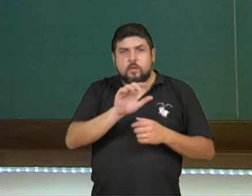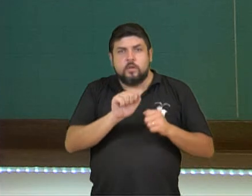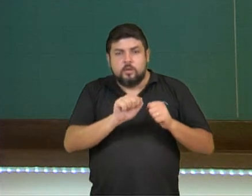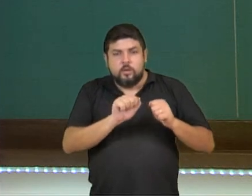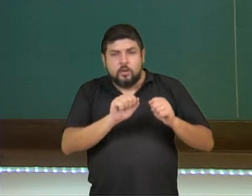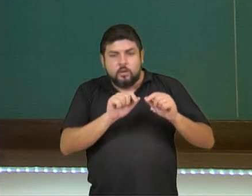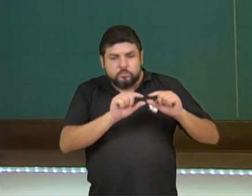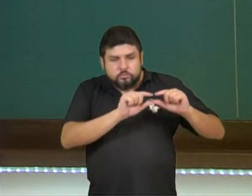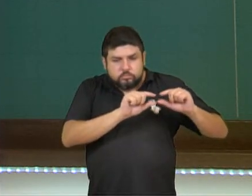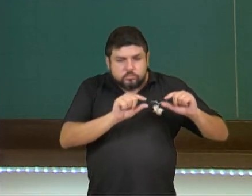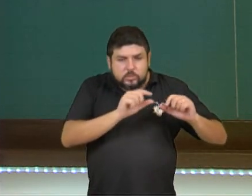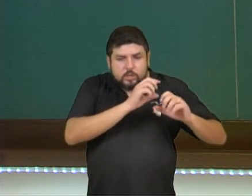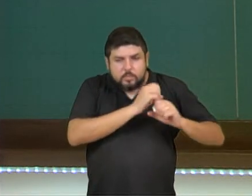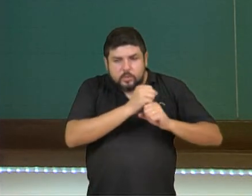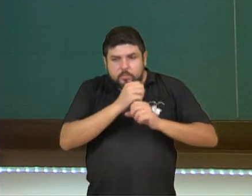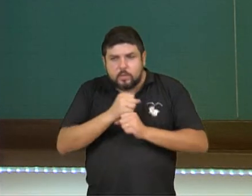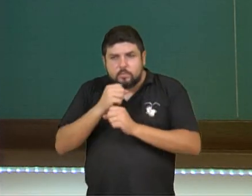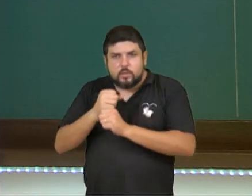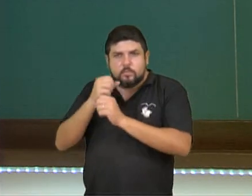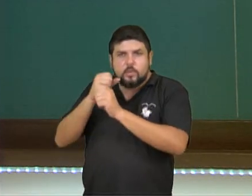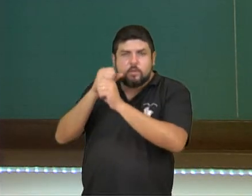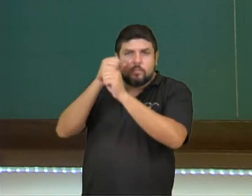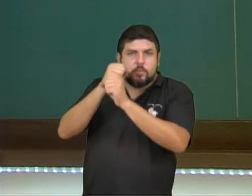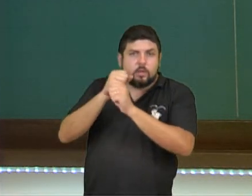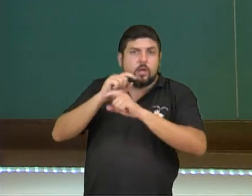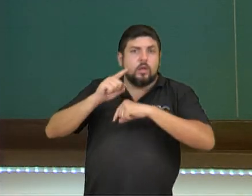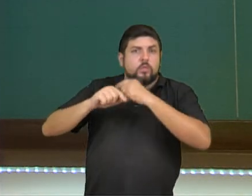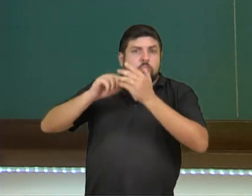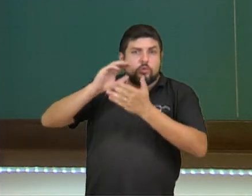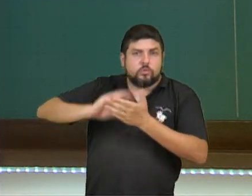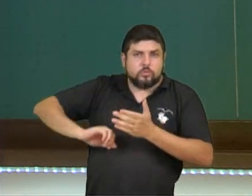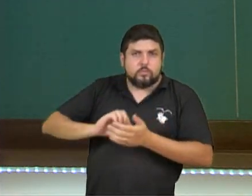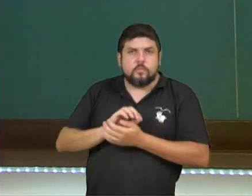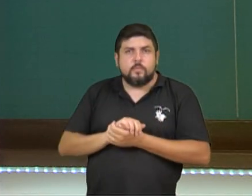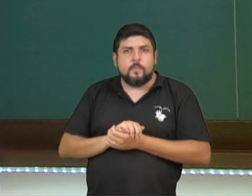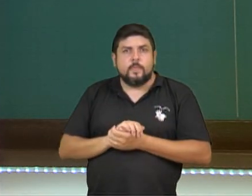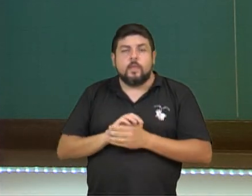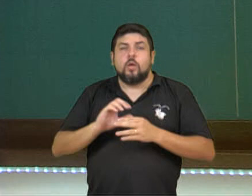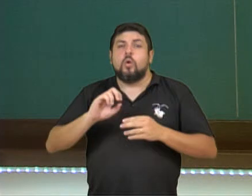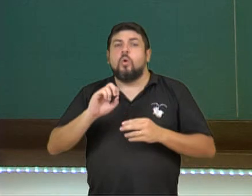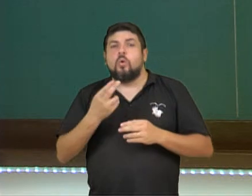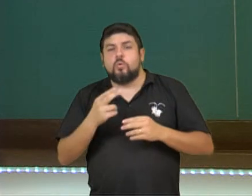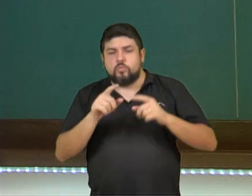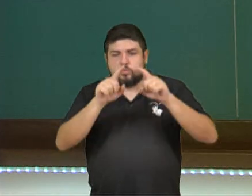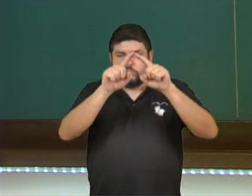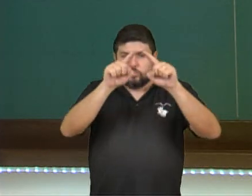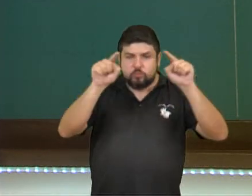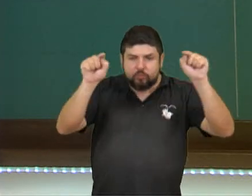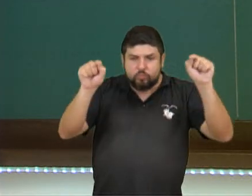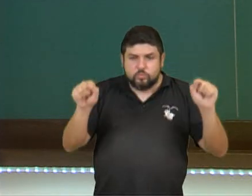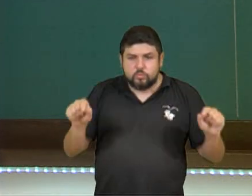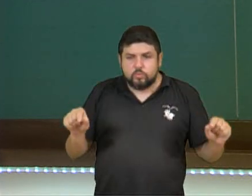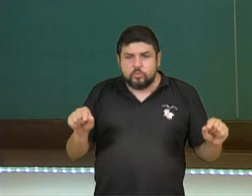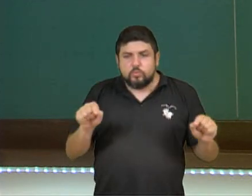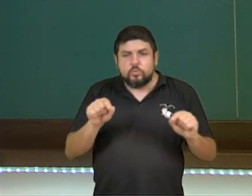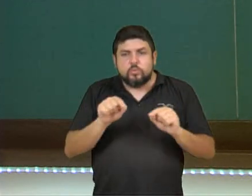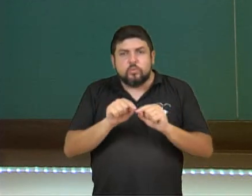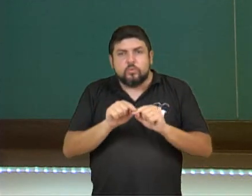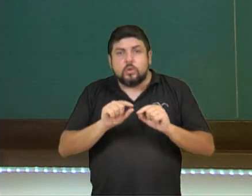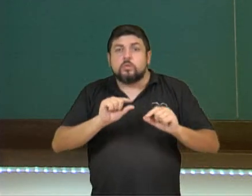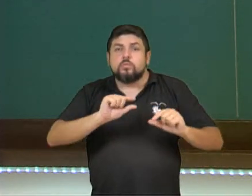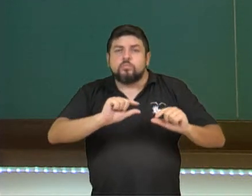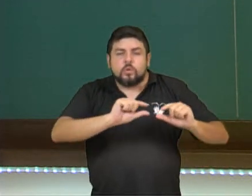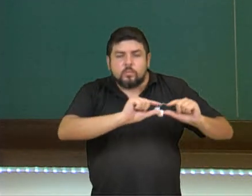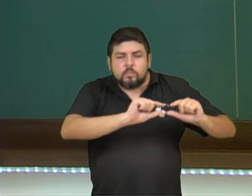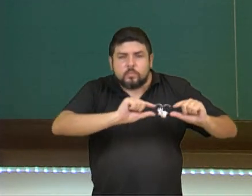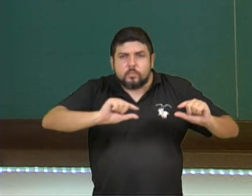somando, certo? Juntando as partes. Ou a segunda forma é você pegar o total, tudo, e ir tirando os pedaços que